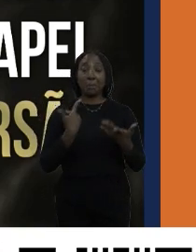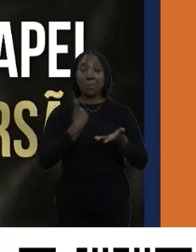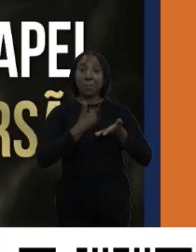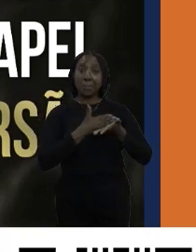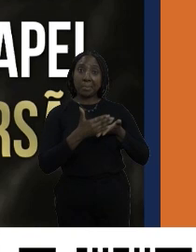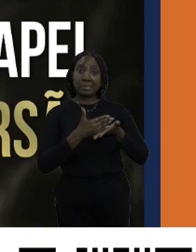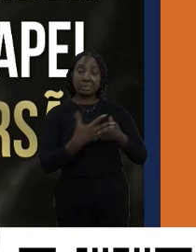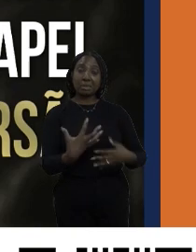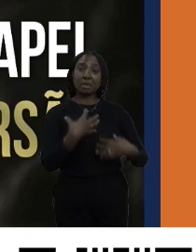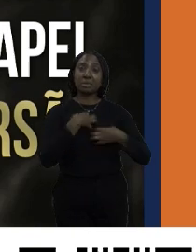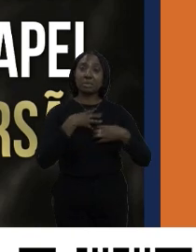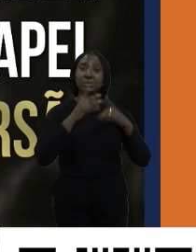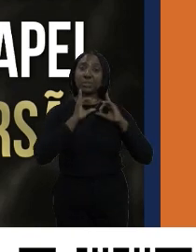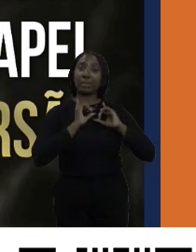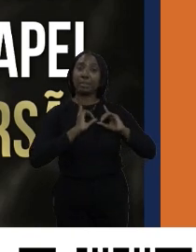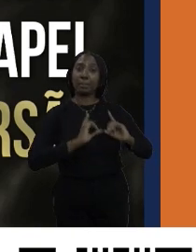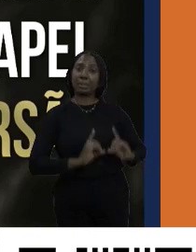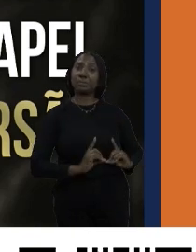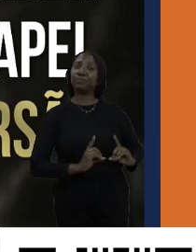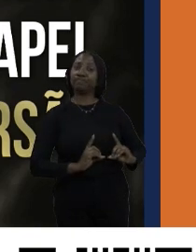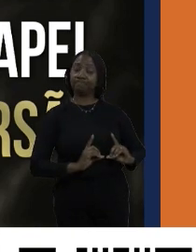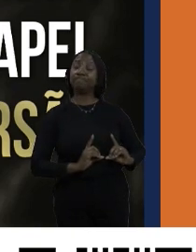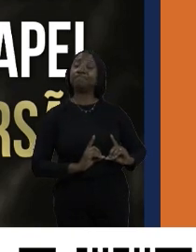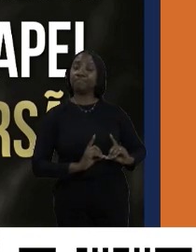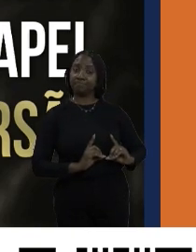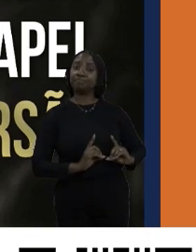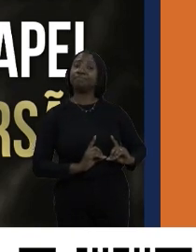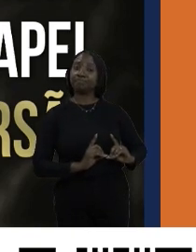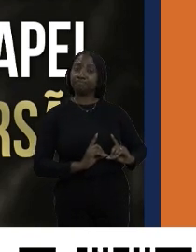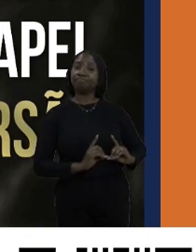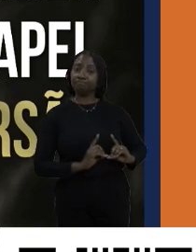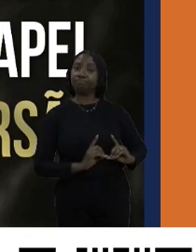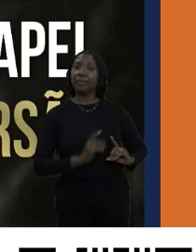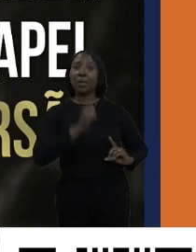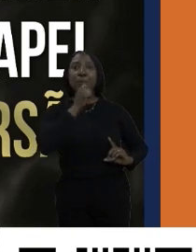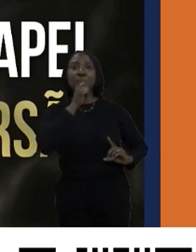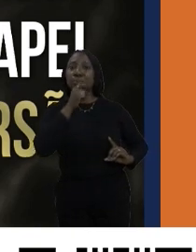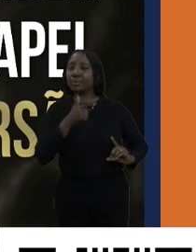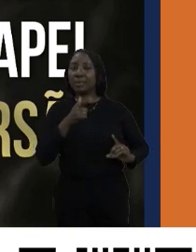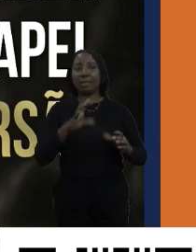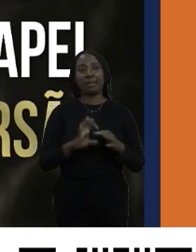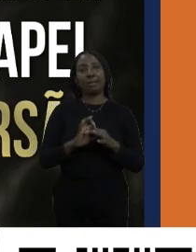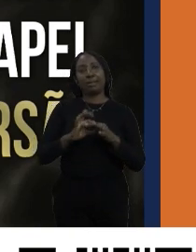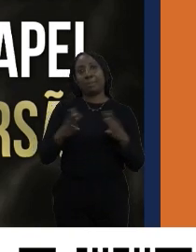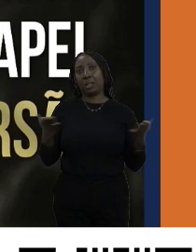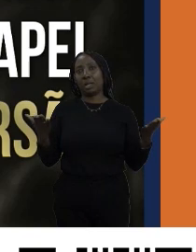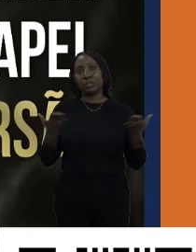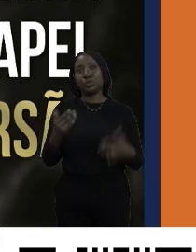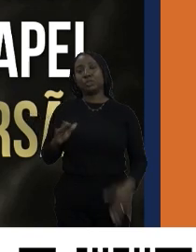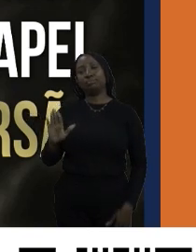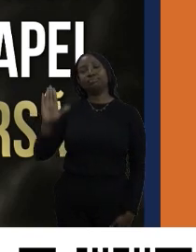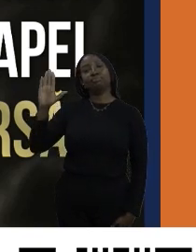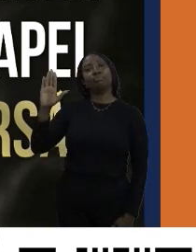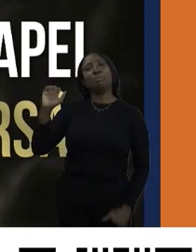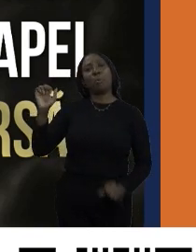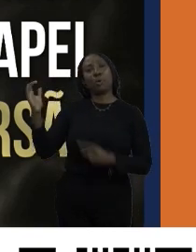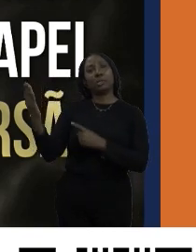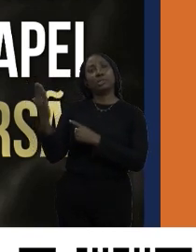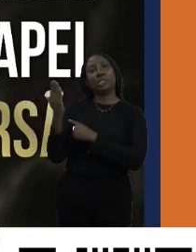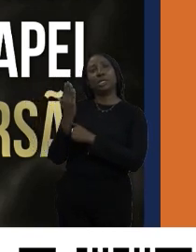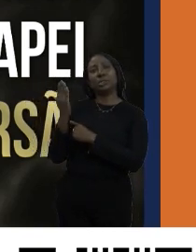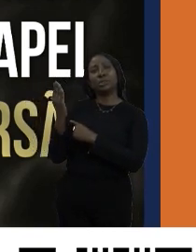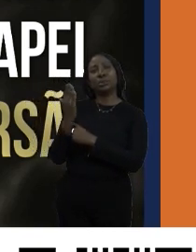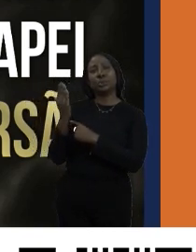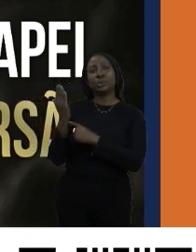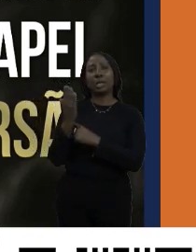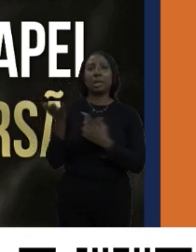depressão, pessoal. Eu entrei em depressão. Aquela época não tinha a liberdade que a gente tem hoje de levantar a mão e pedir ajuda, né?